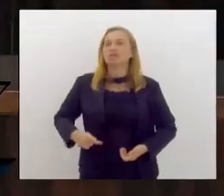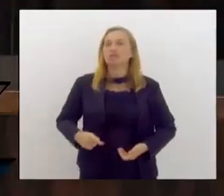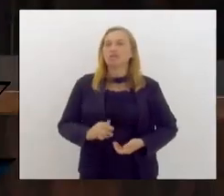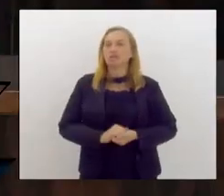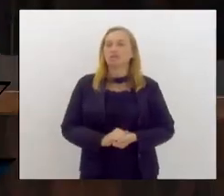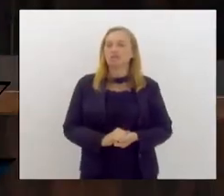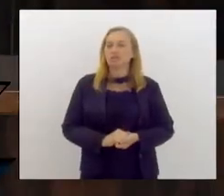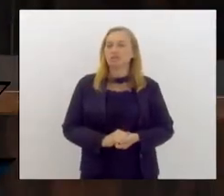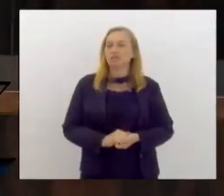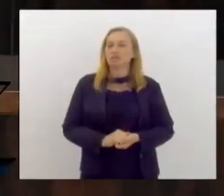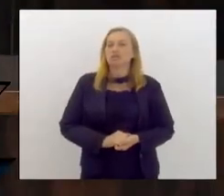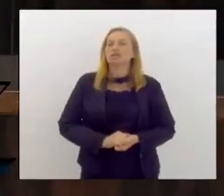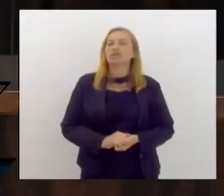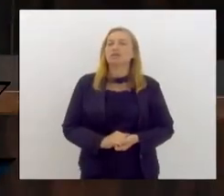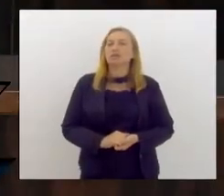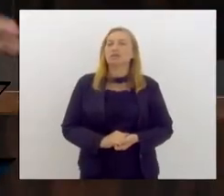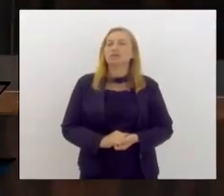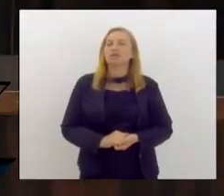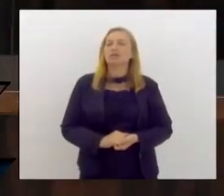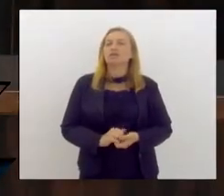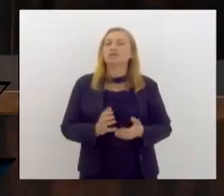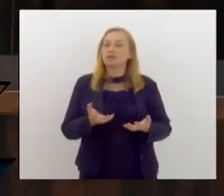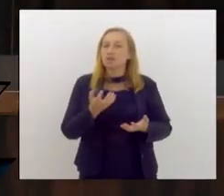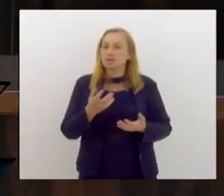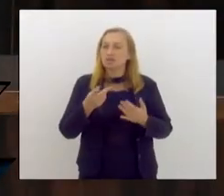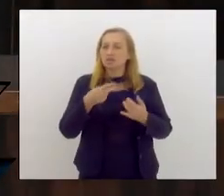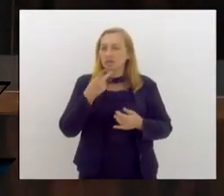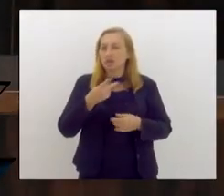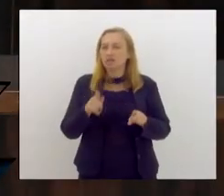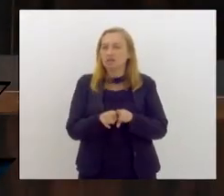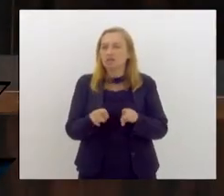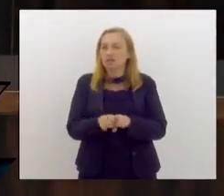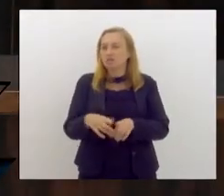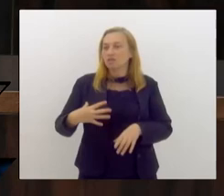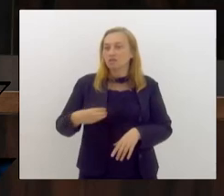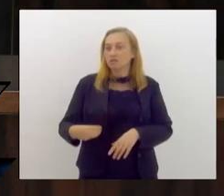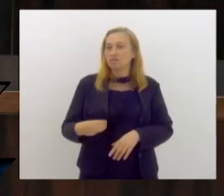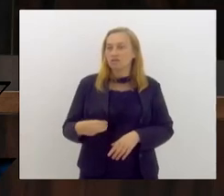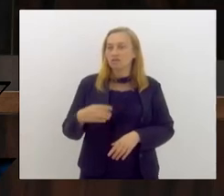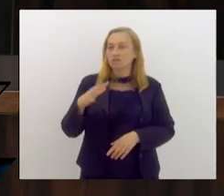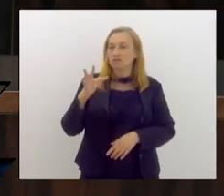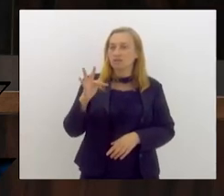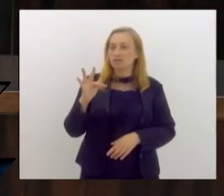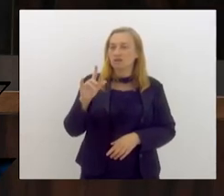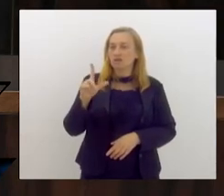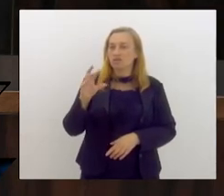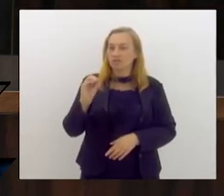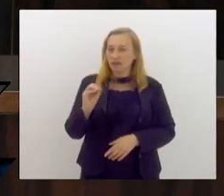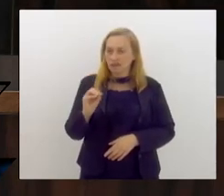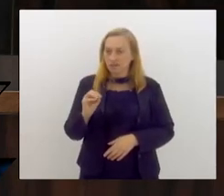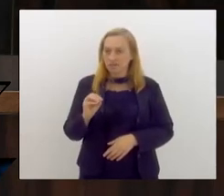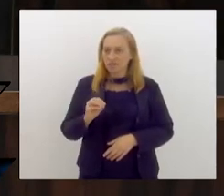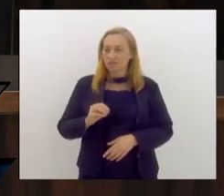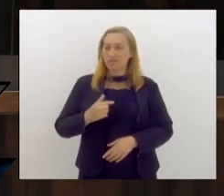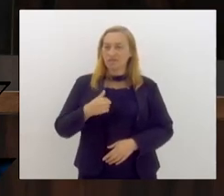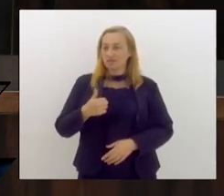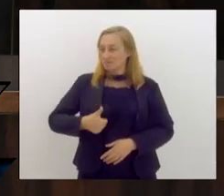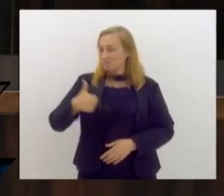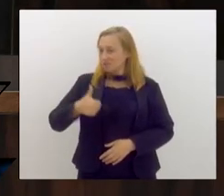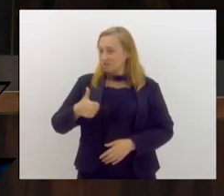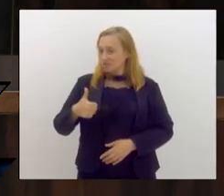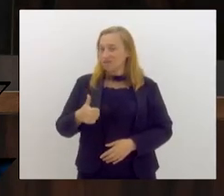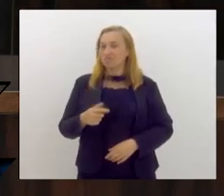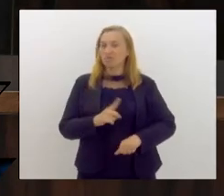De nada, presidente. Eu só queria comunicar também que meu filho Flávio está aqui presente, assistindo a minha primeira aqui.